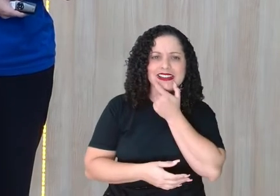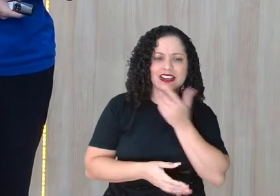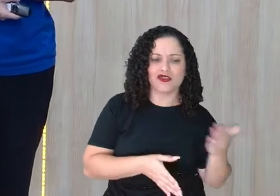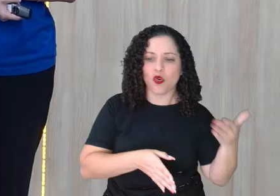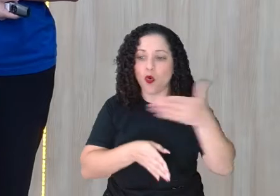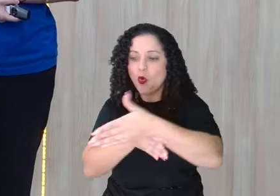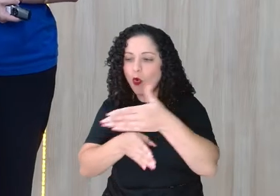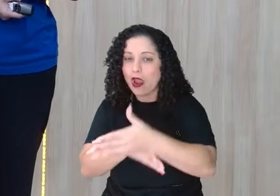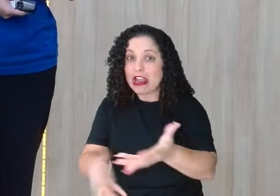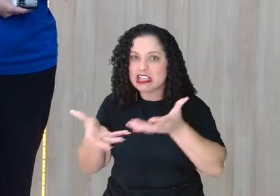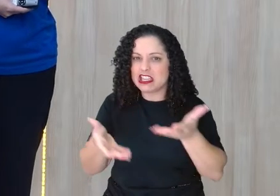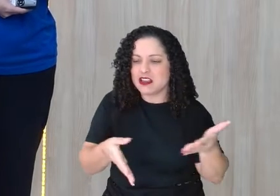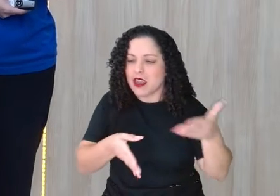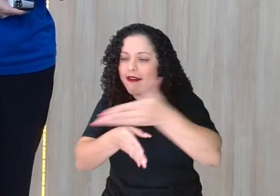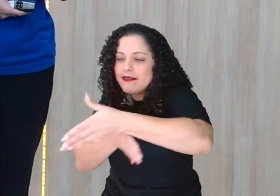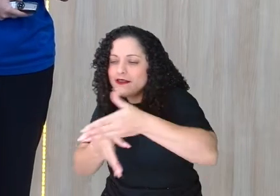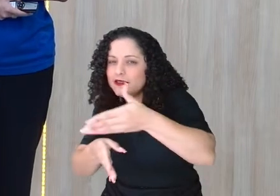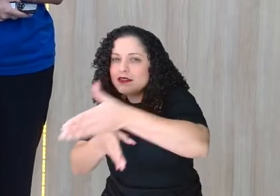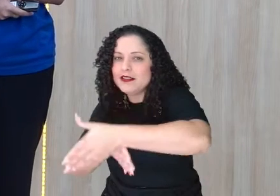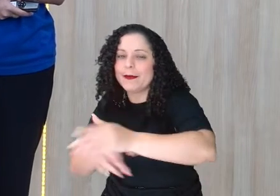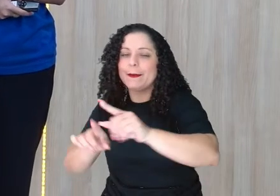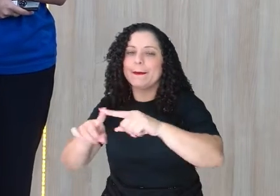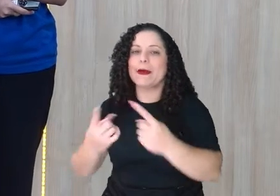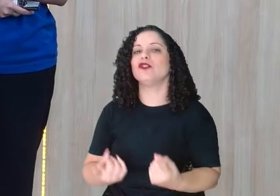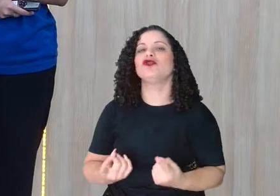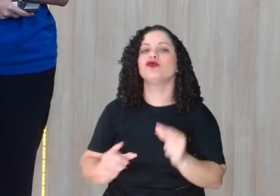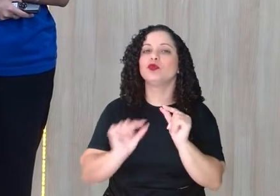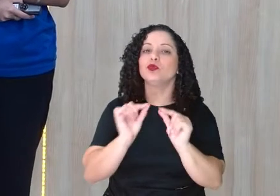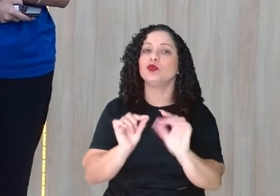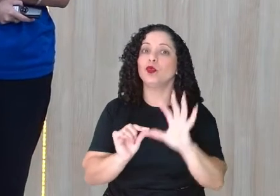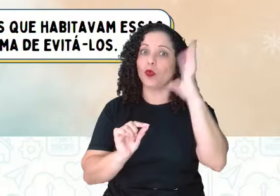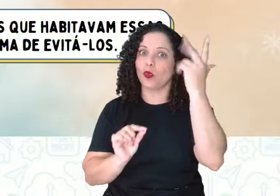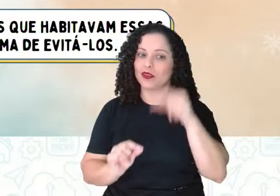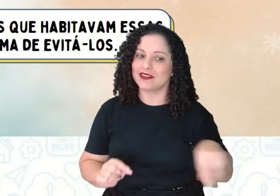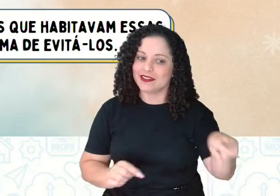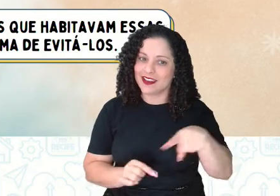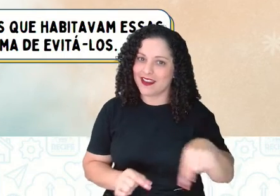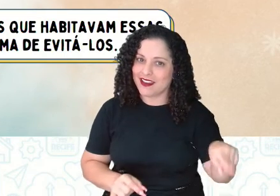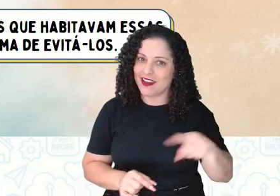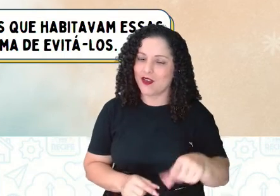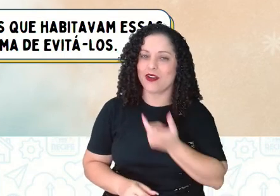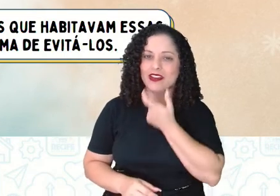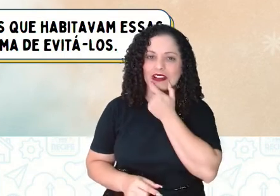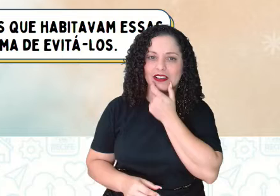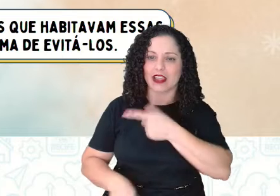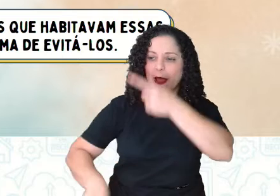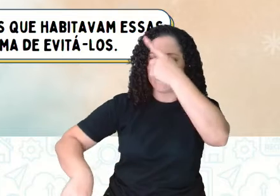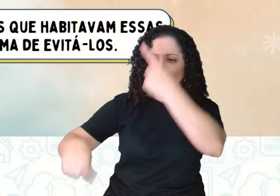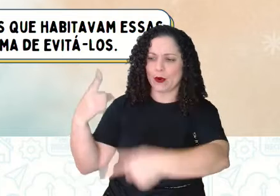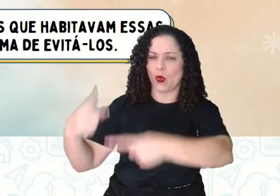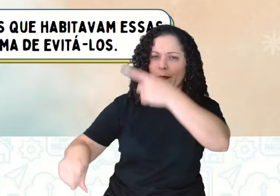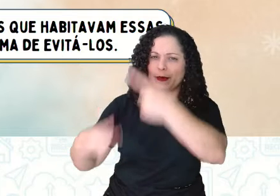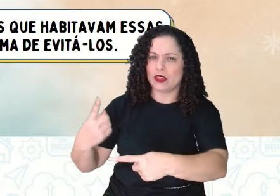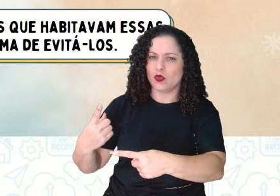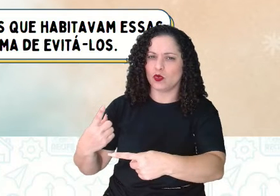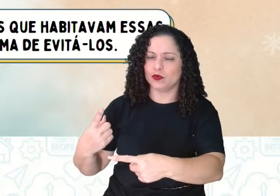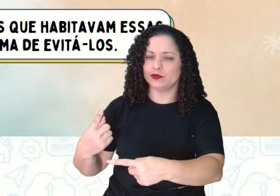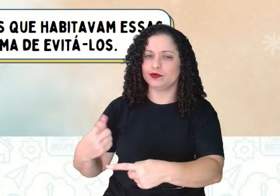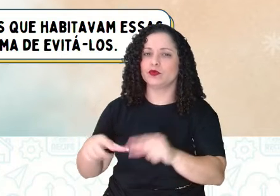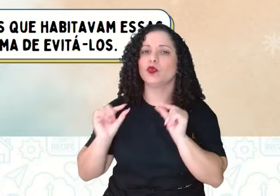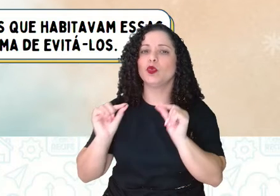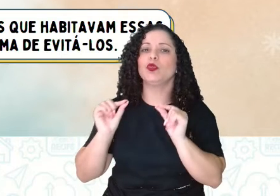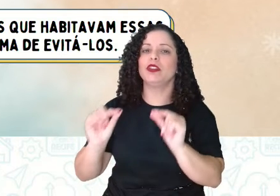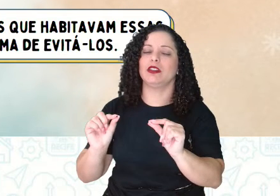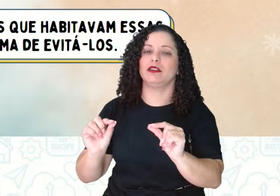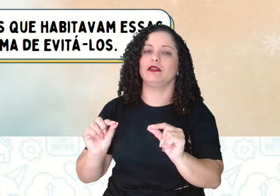a metrópole, né? O que é que a Inglaterra fez? Vejam aí. Proibiram, né? A coroa inglesa não